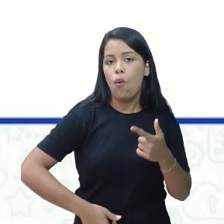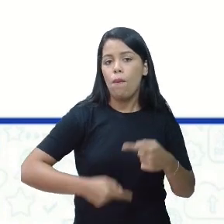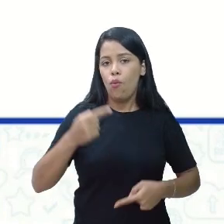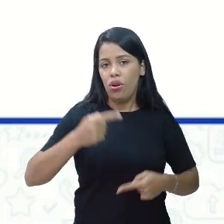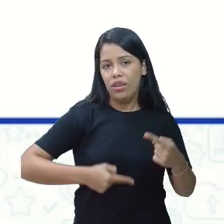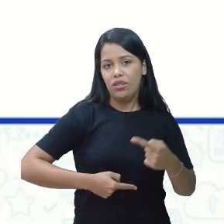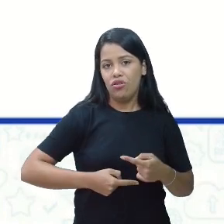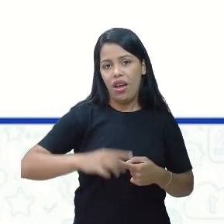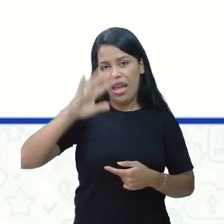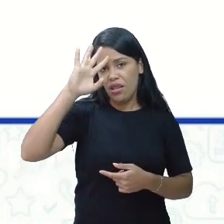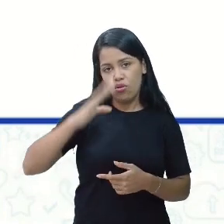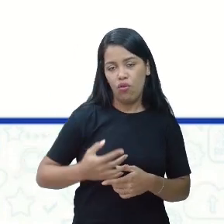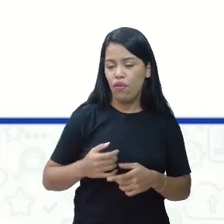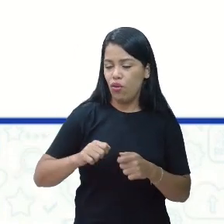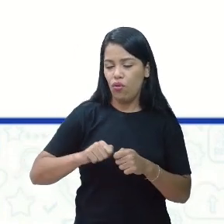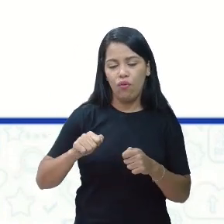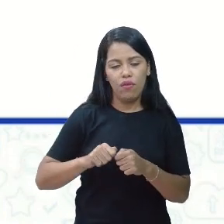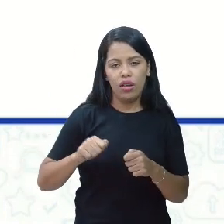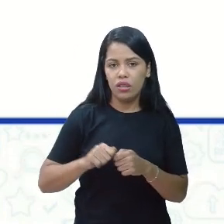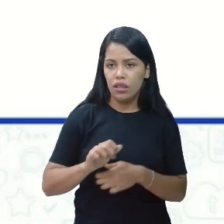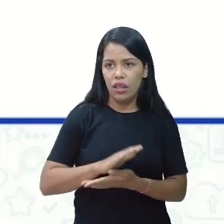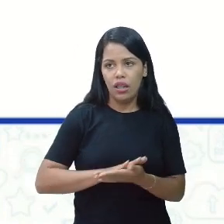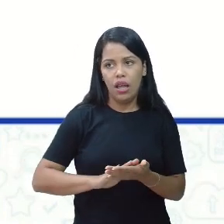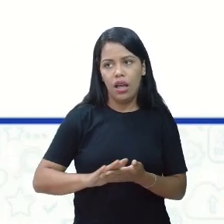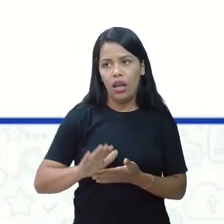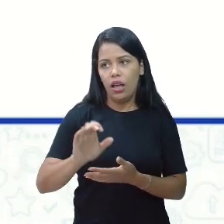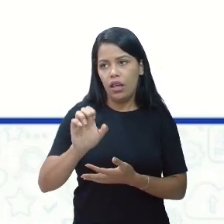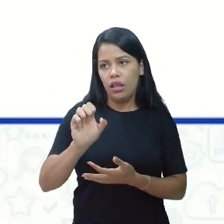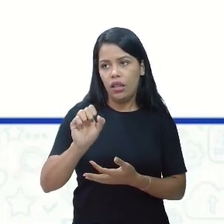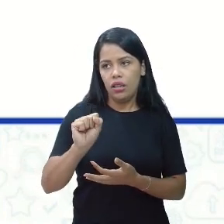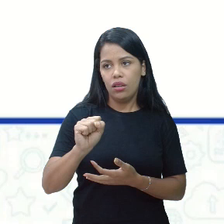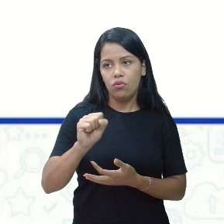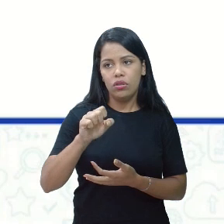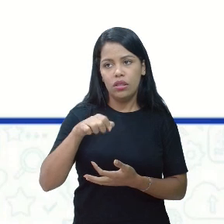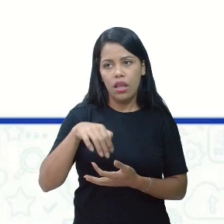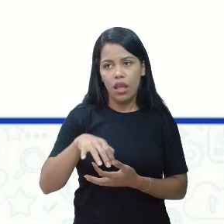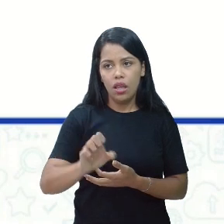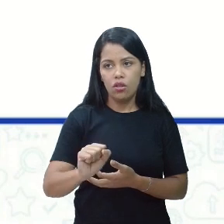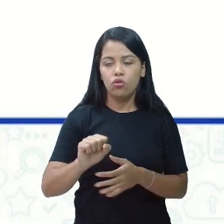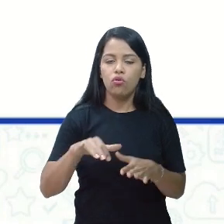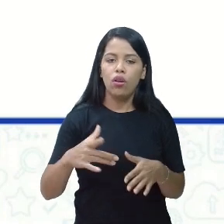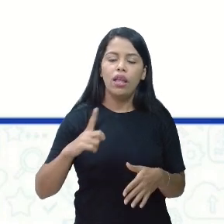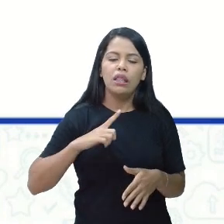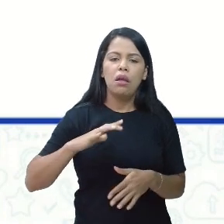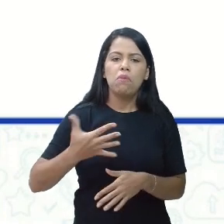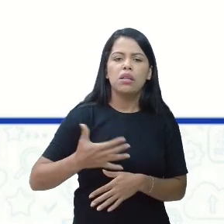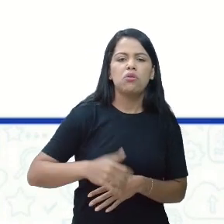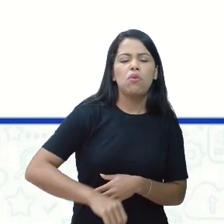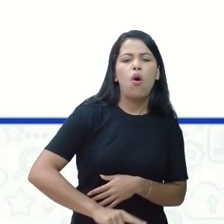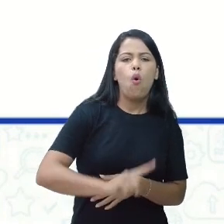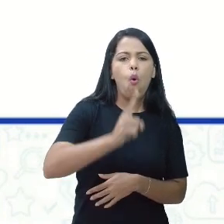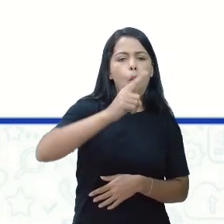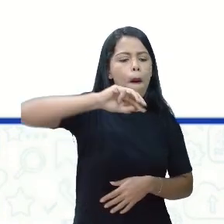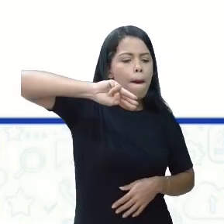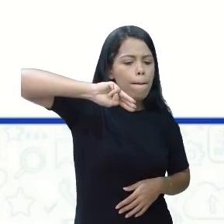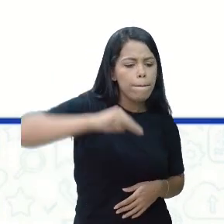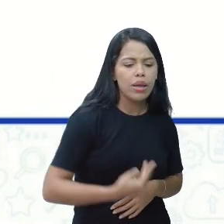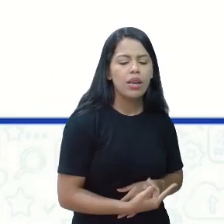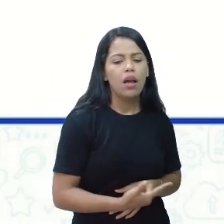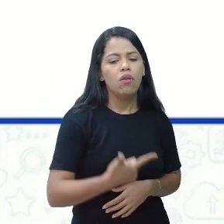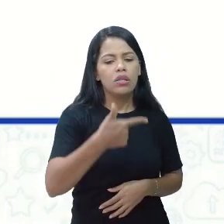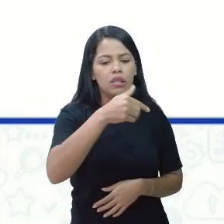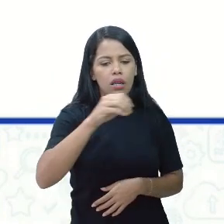feito e a gente está com esse dado aí de 2010. Então, existem 1.700.000